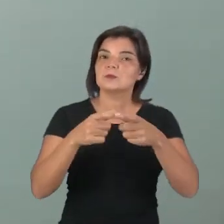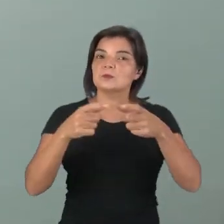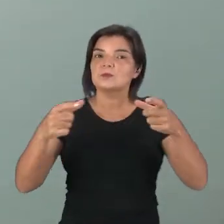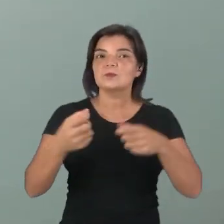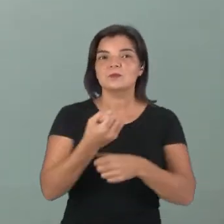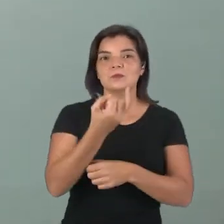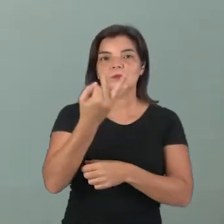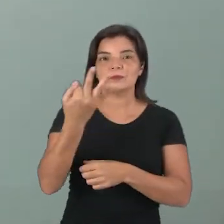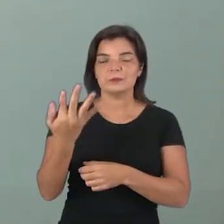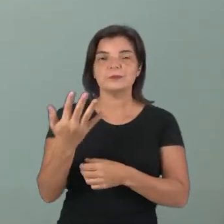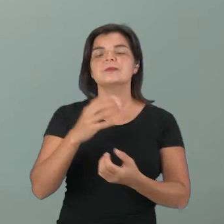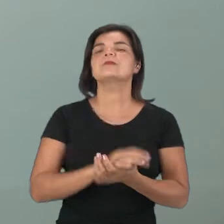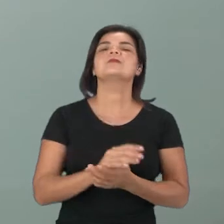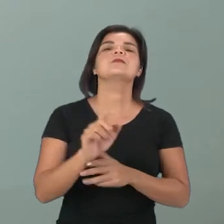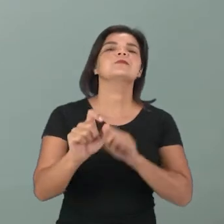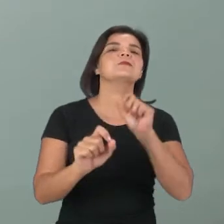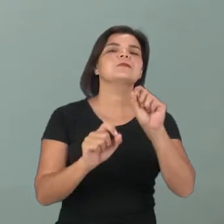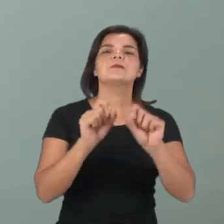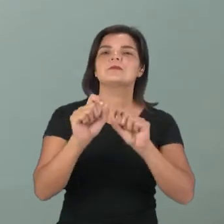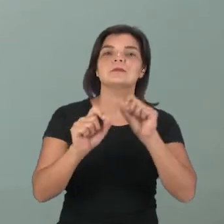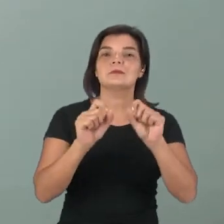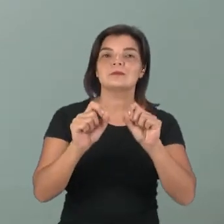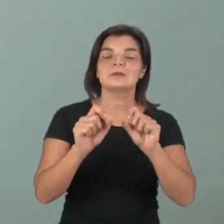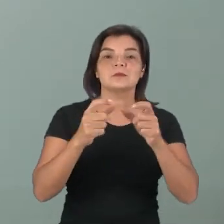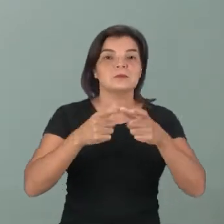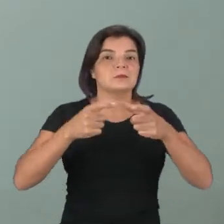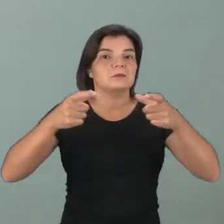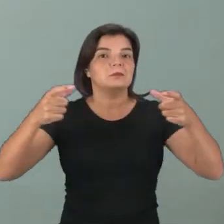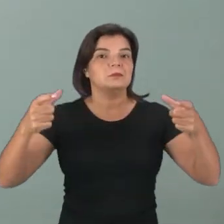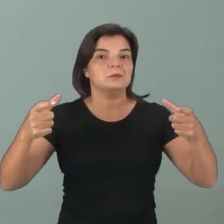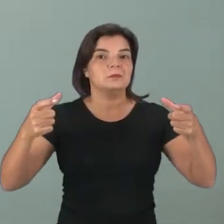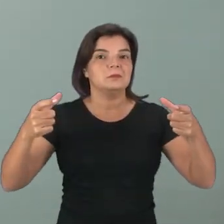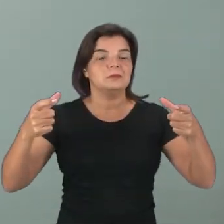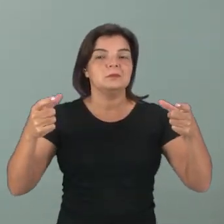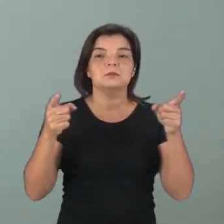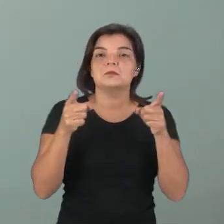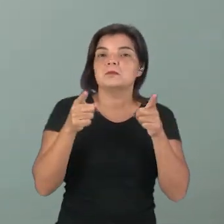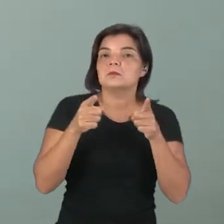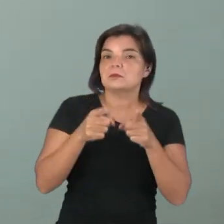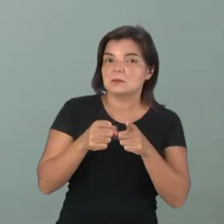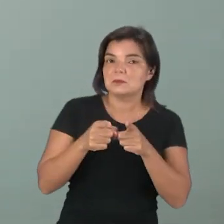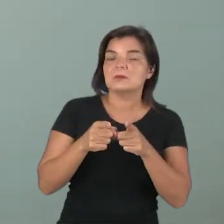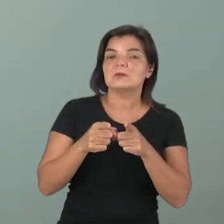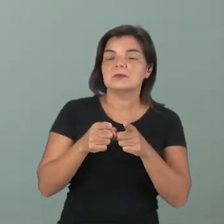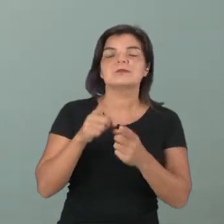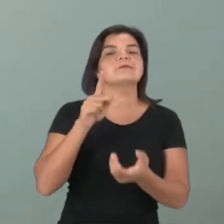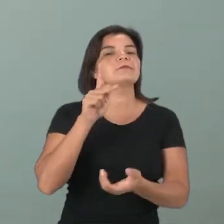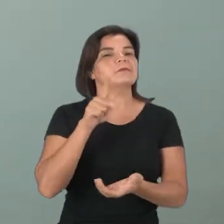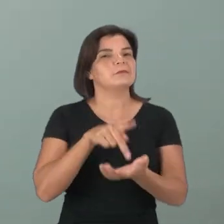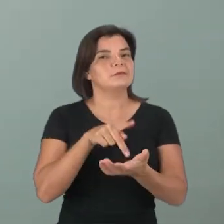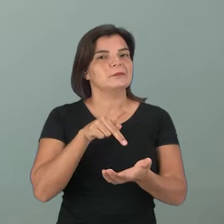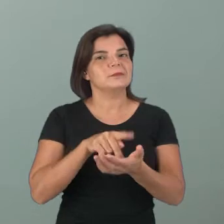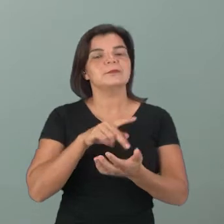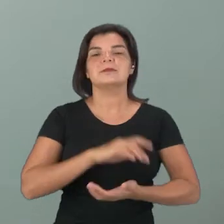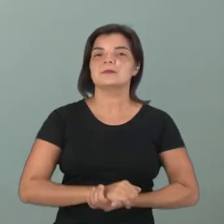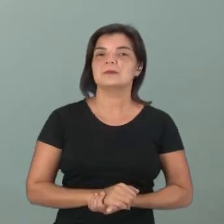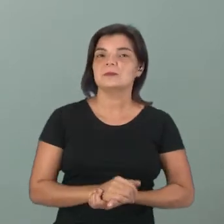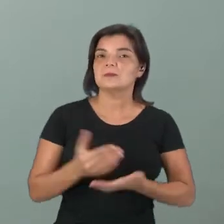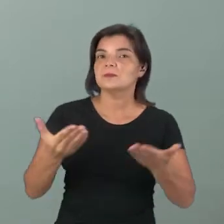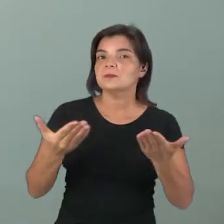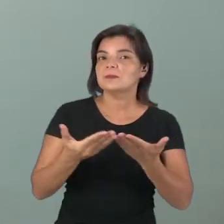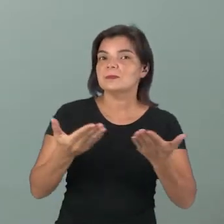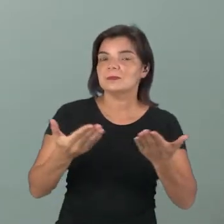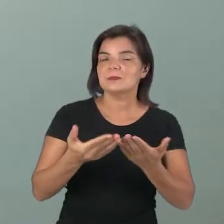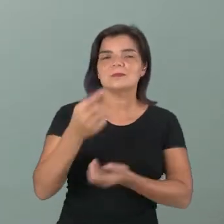grandezas, o que é grande, o que é pequeno, isso mesmo.